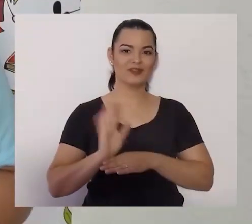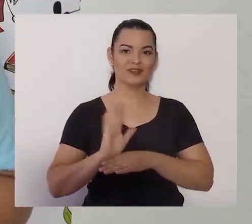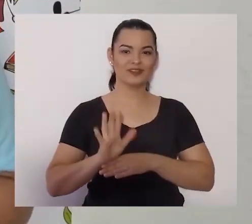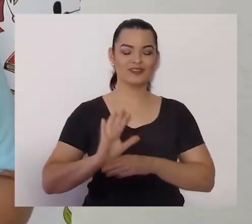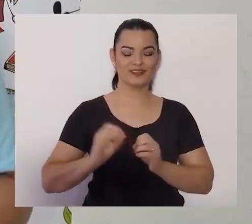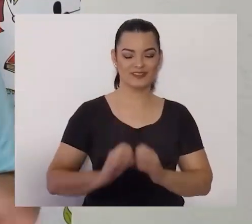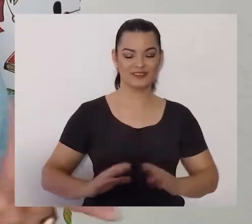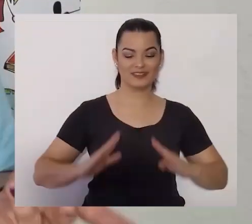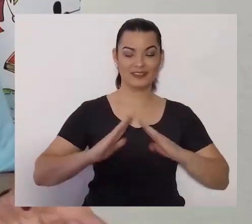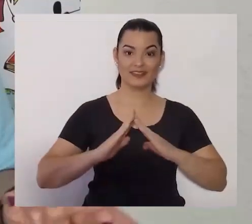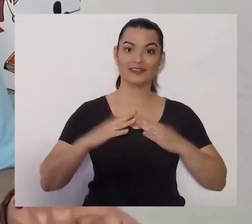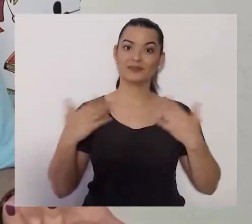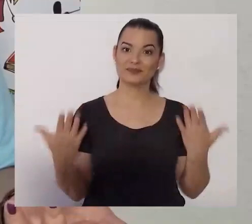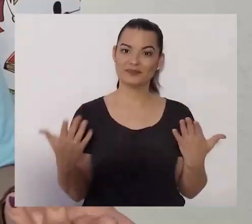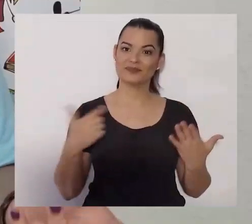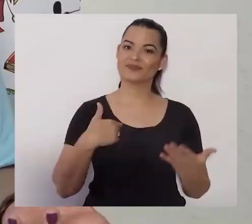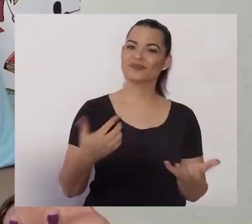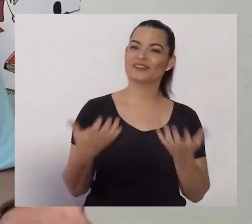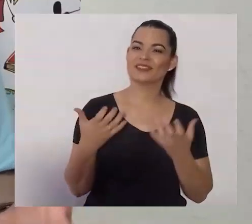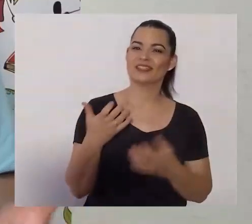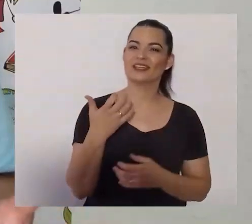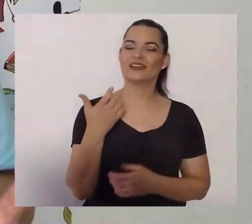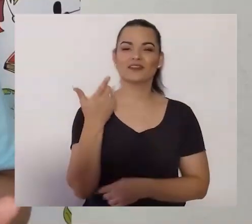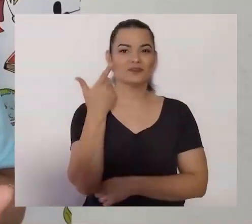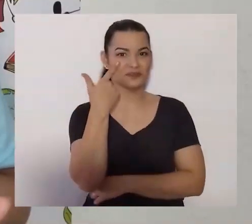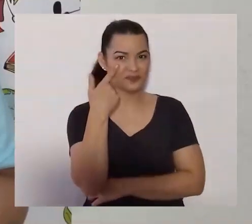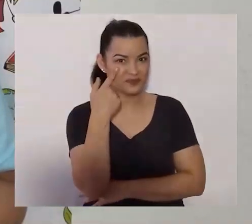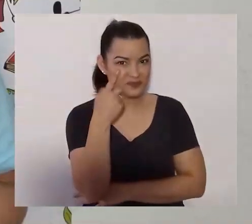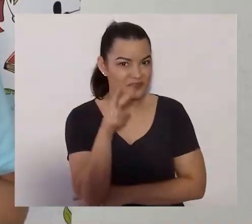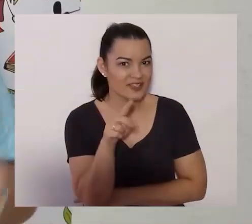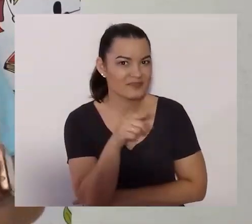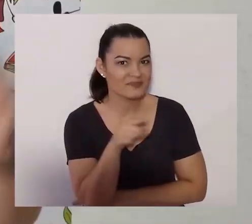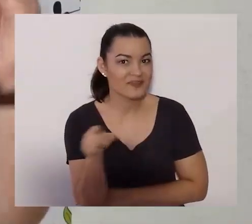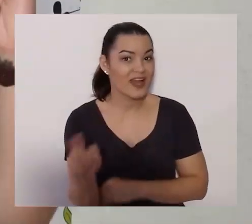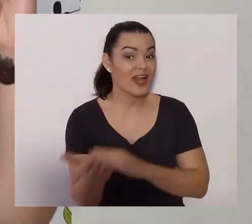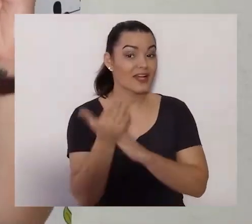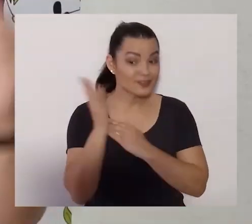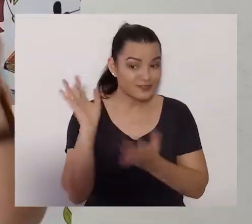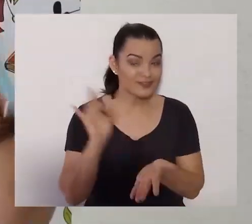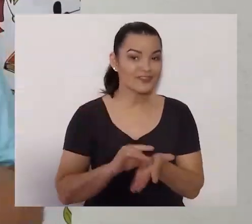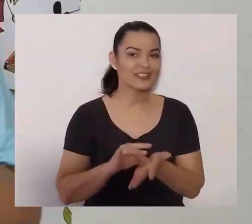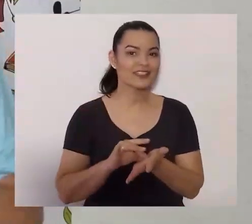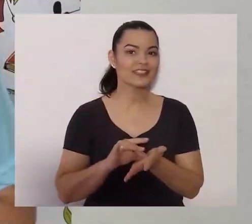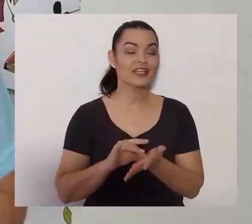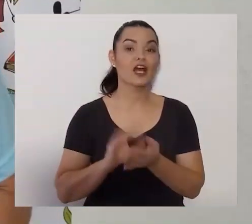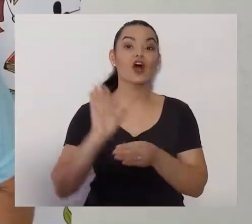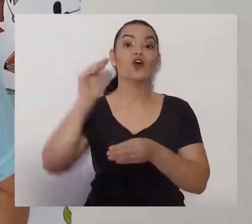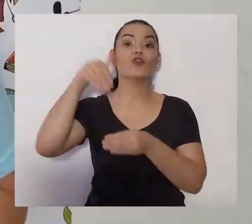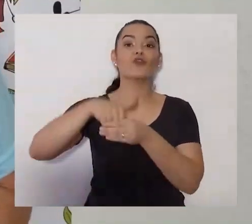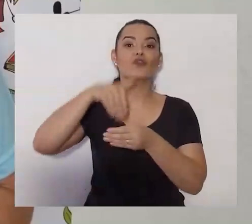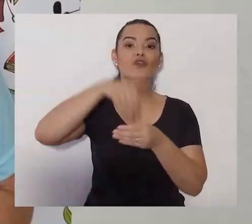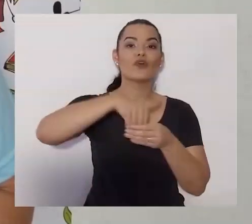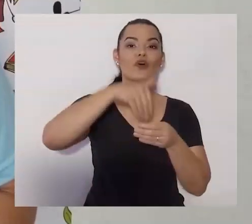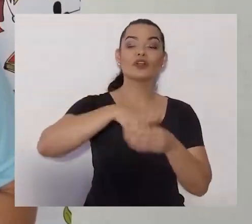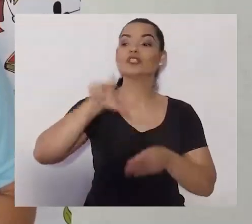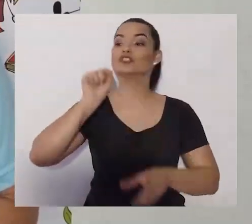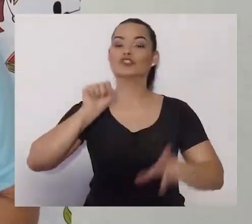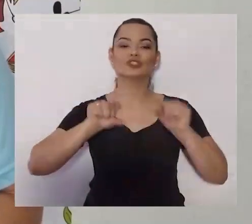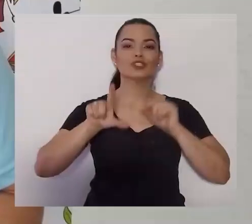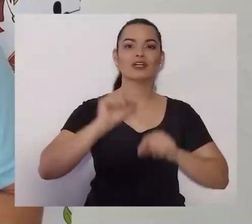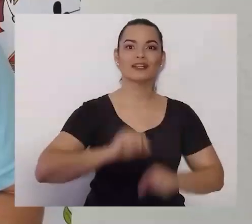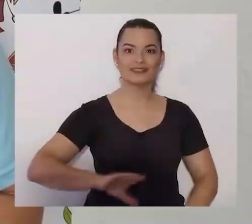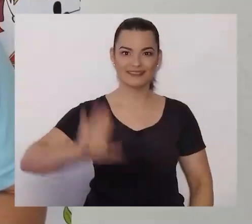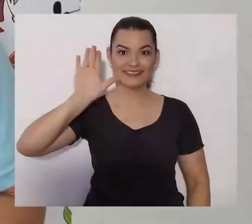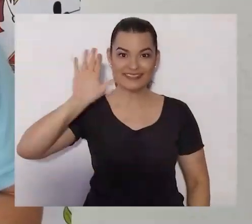E aí, eu quero ver quem aí vai me ajudar fazendo uma votação. Levanta a